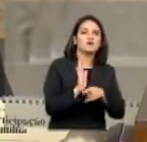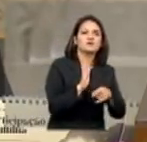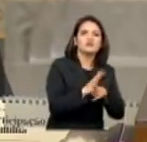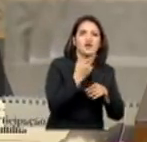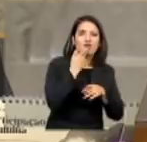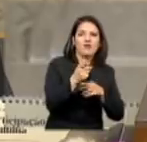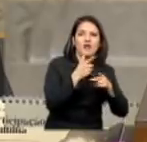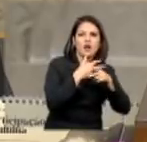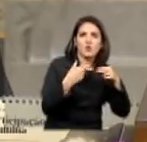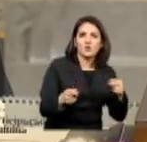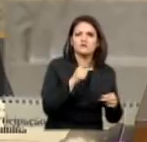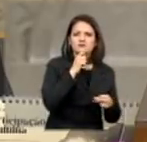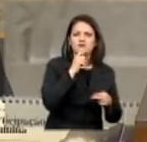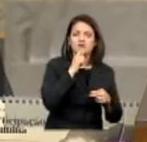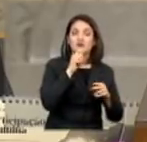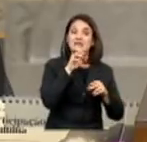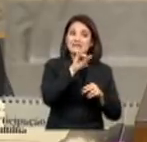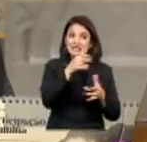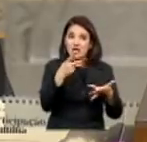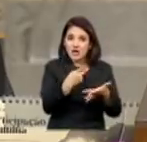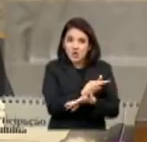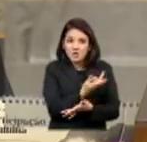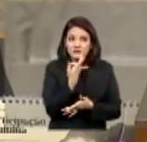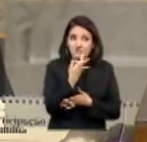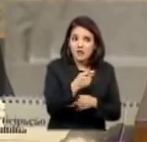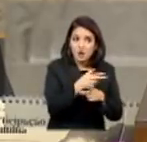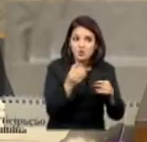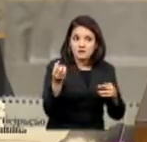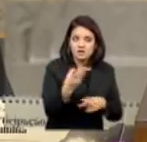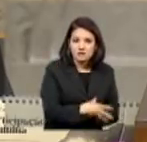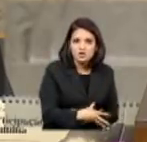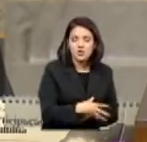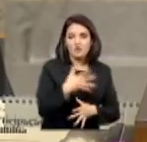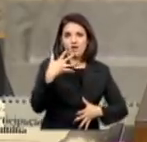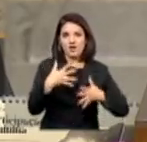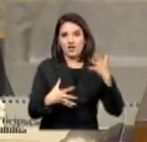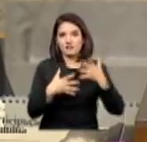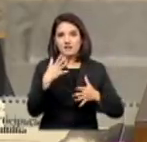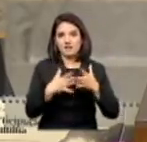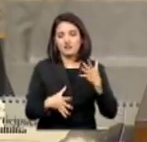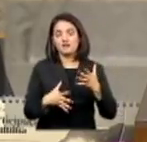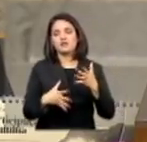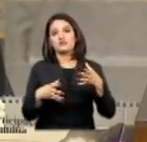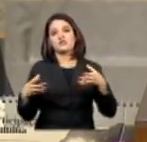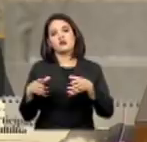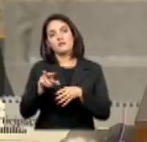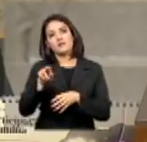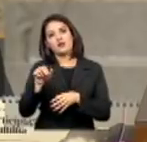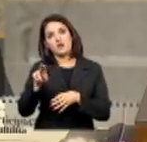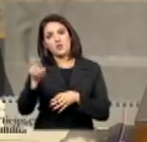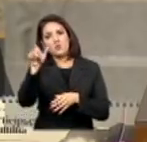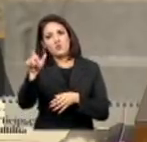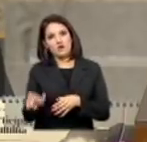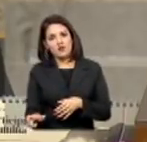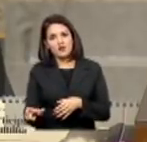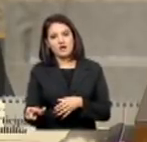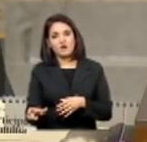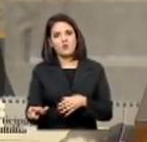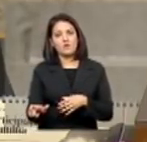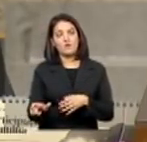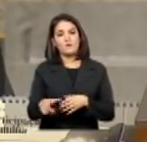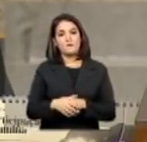até que nesta situação e sob a nova lei pelo réu foi relatado antes dos delatadas